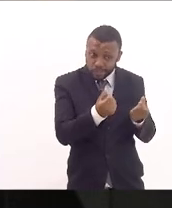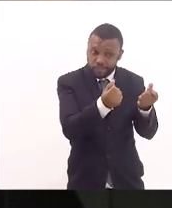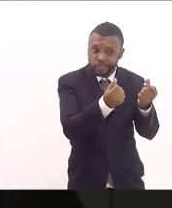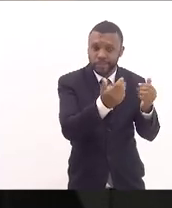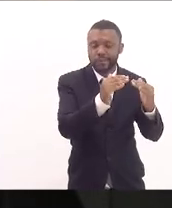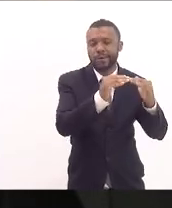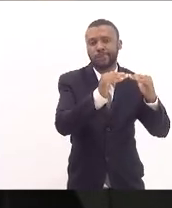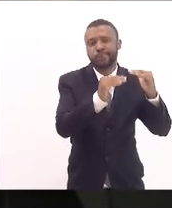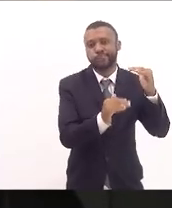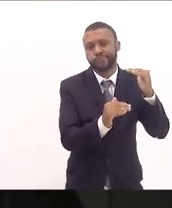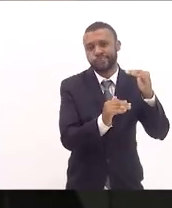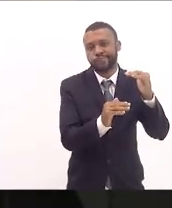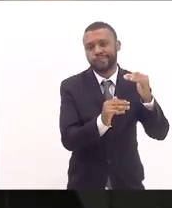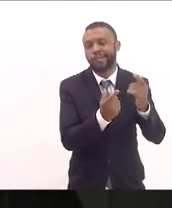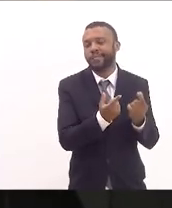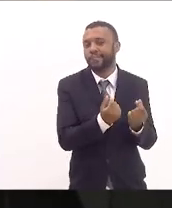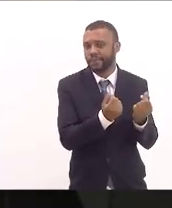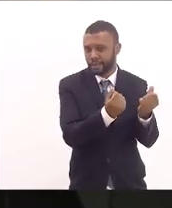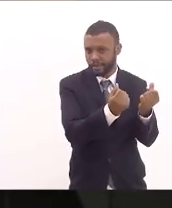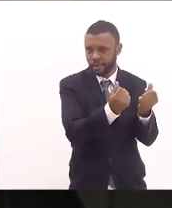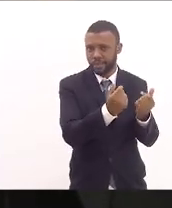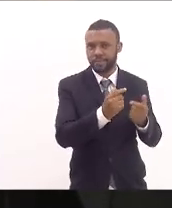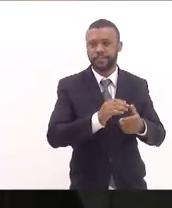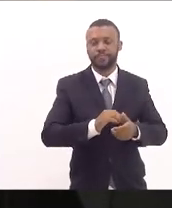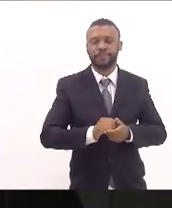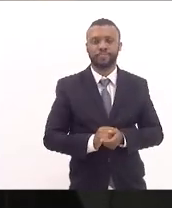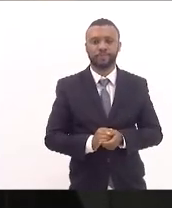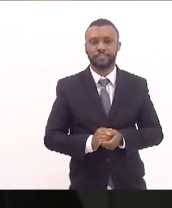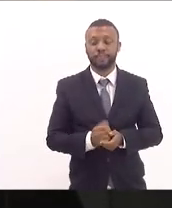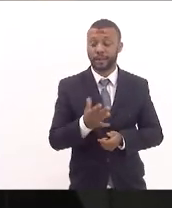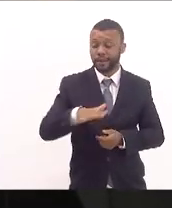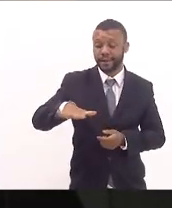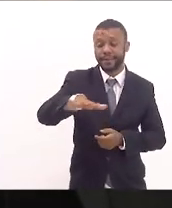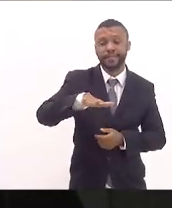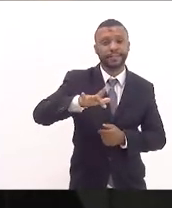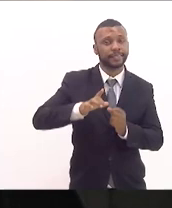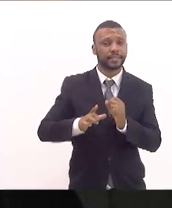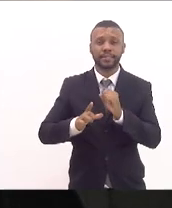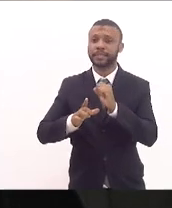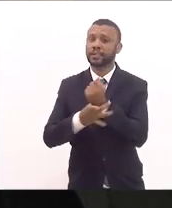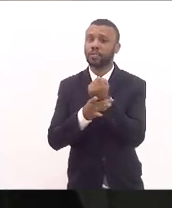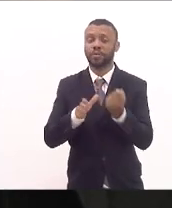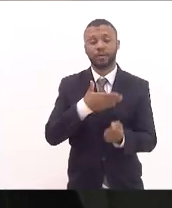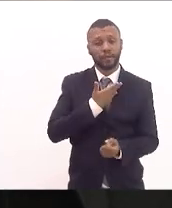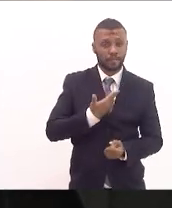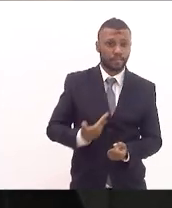em desequilíbrio financeiro e a segurança pública